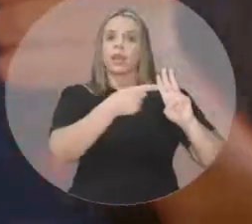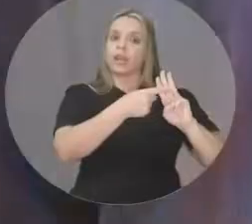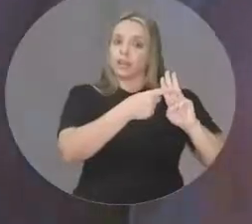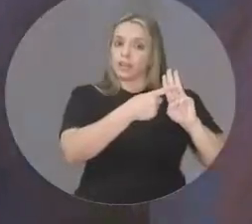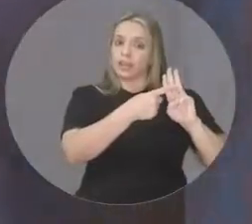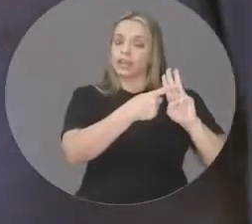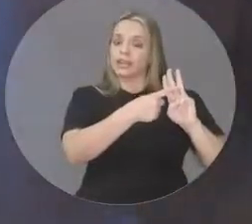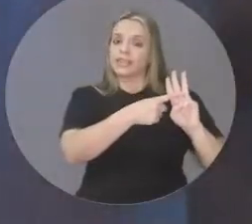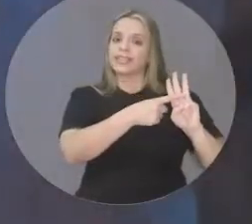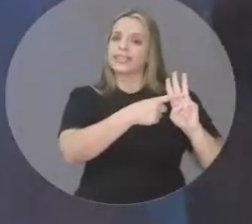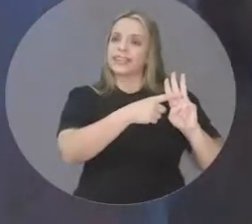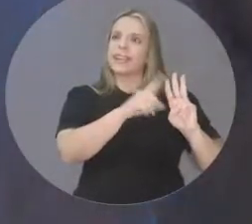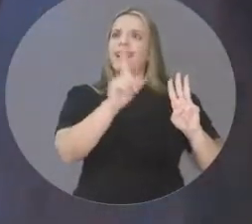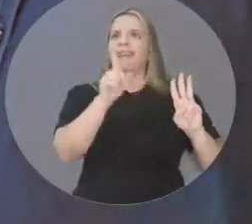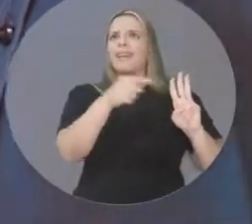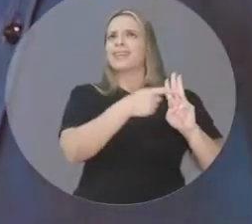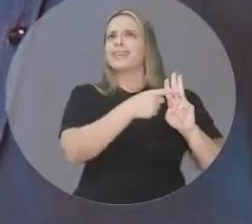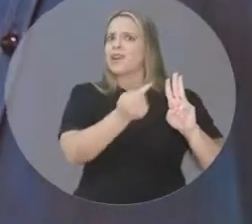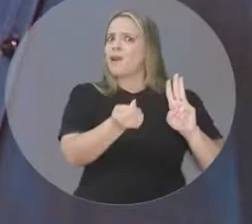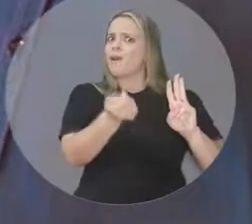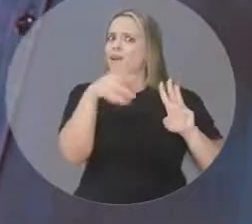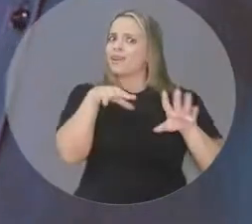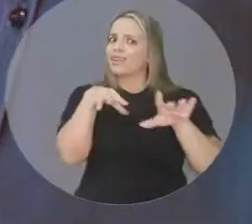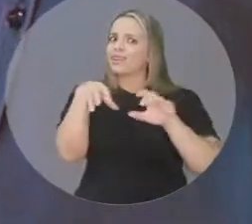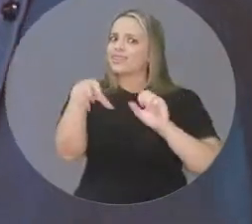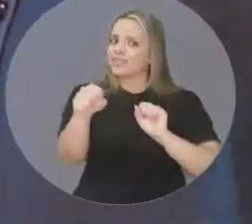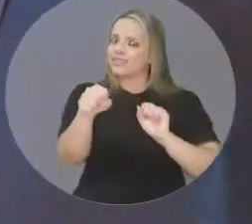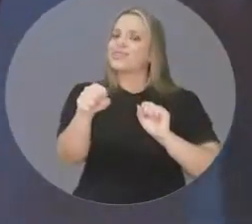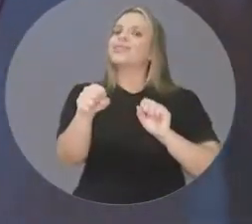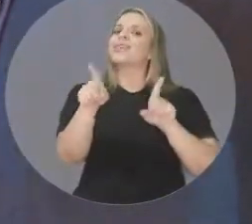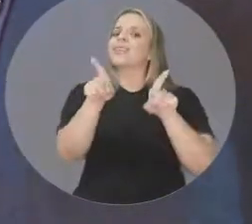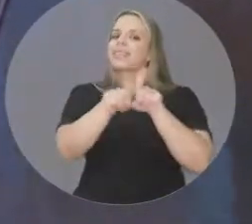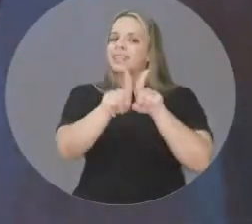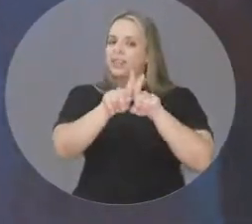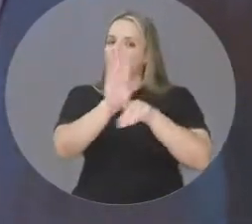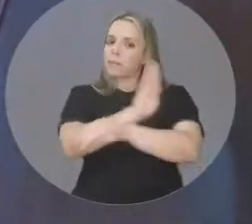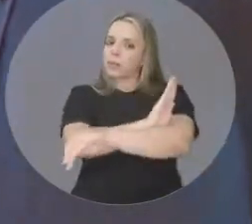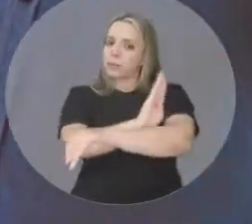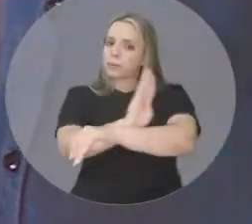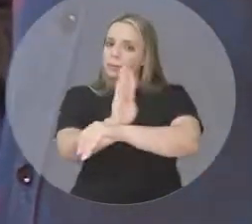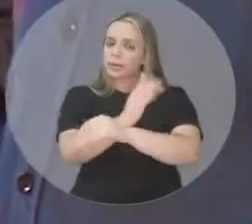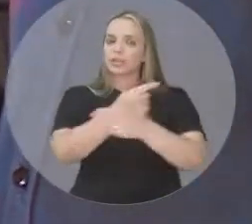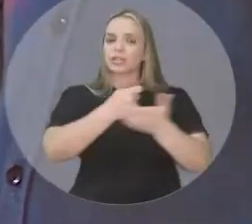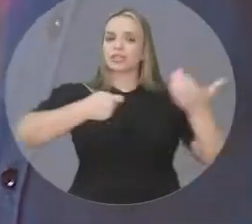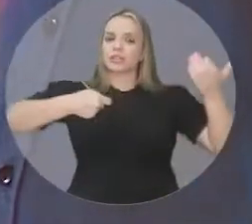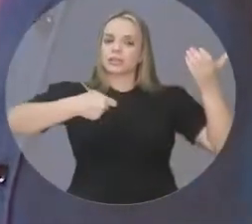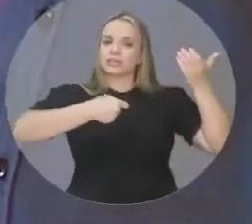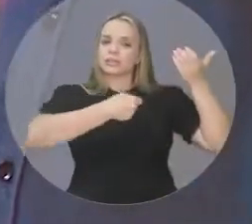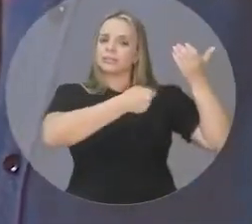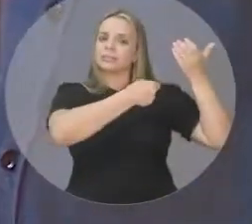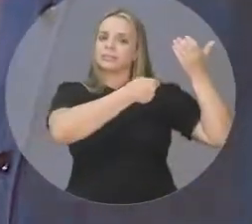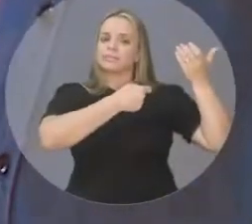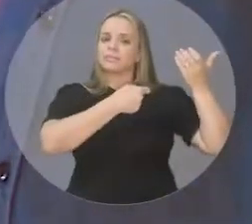né? Sim, a banda procura talvez conseguir